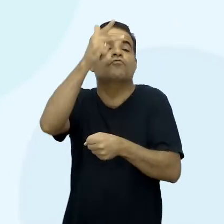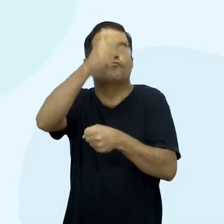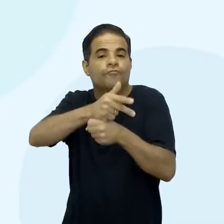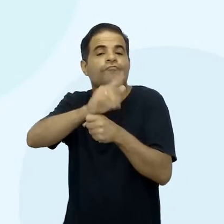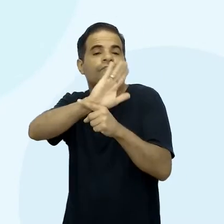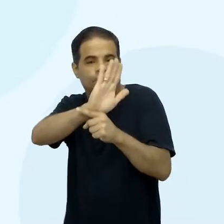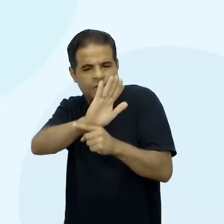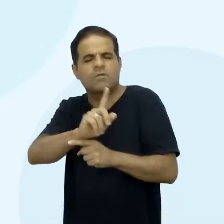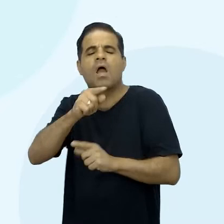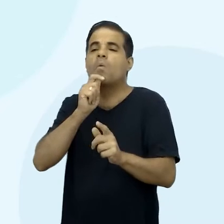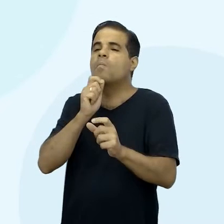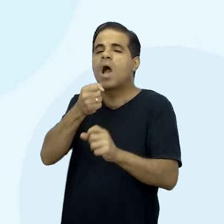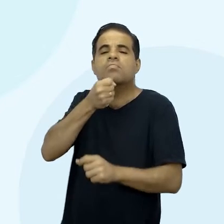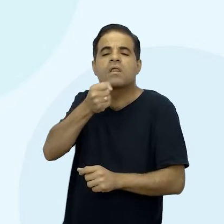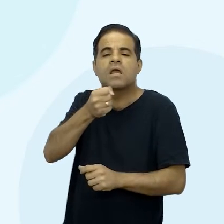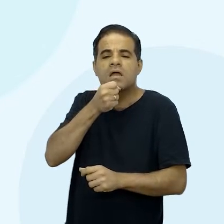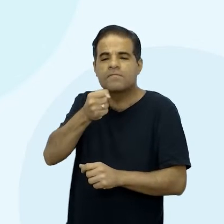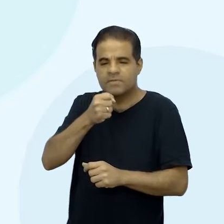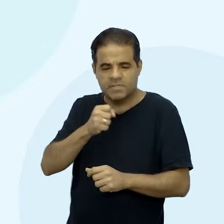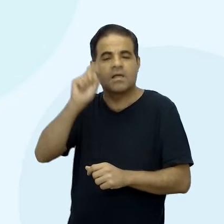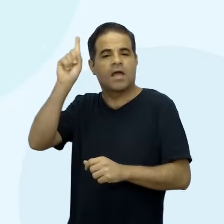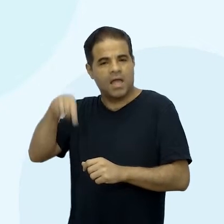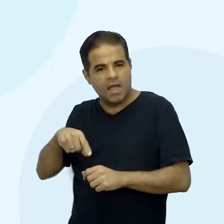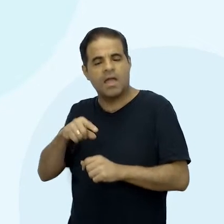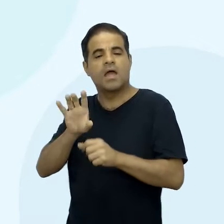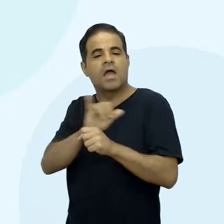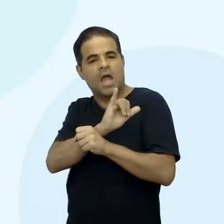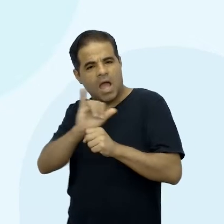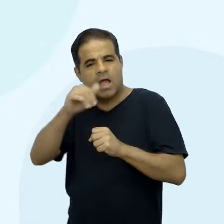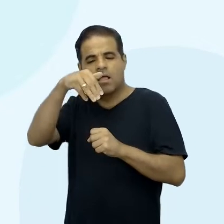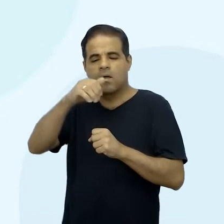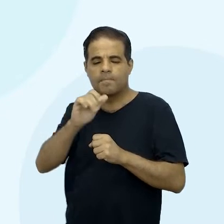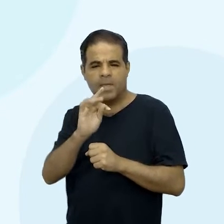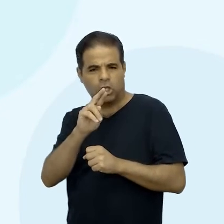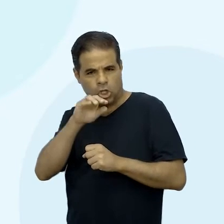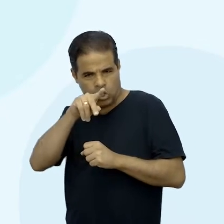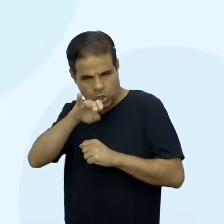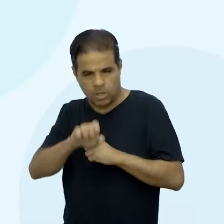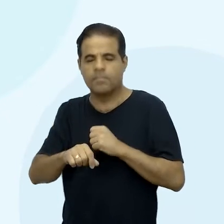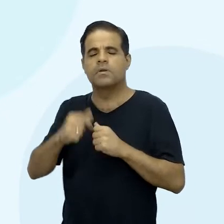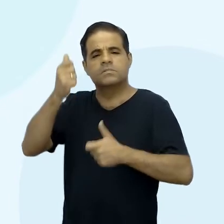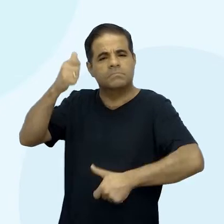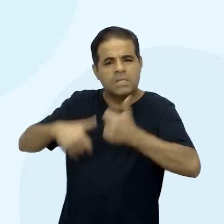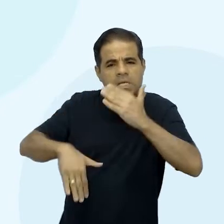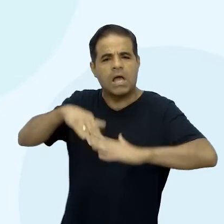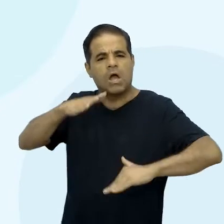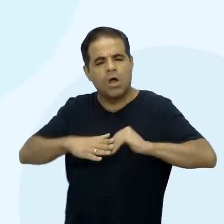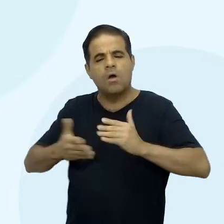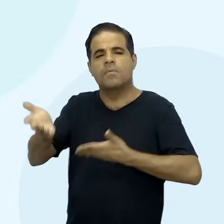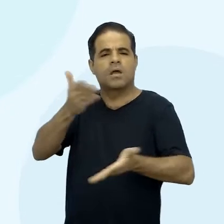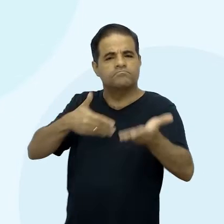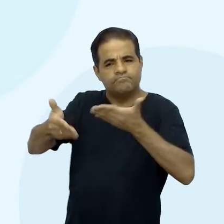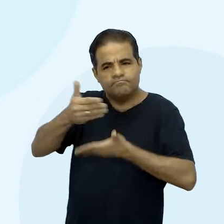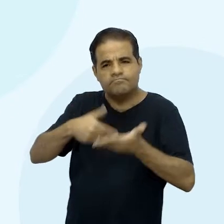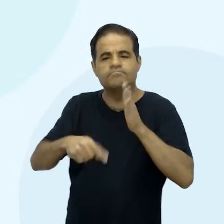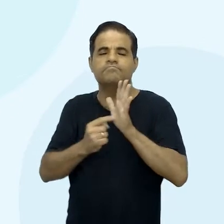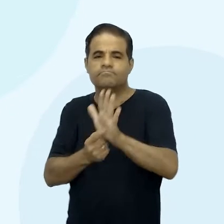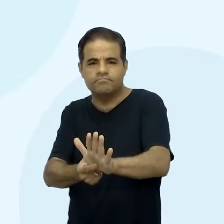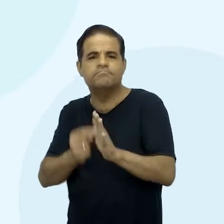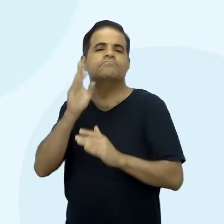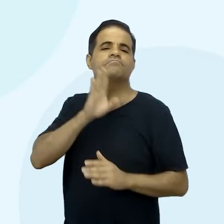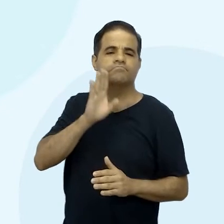uma entrevista do canal Metrópolis que fala um pouquinho dele, das obras dele, das relações, mostra ele também um